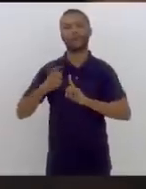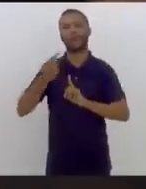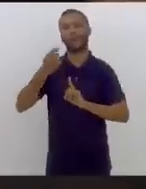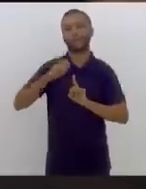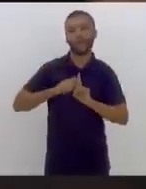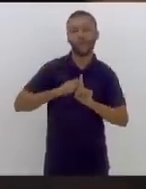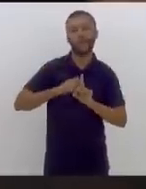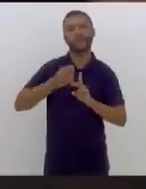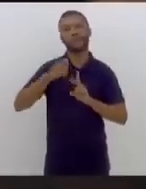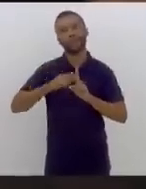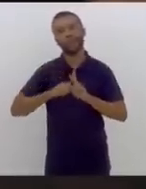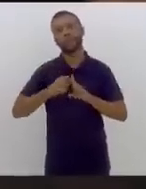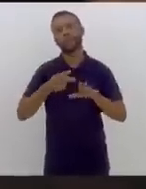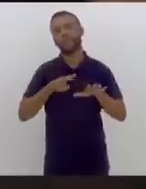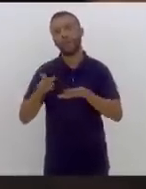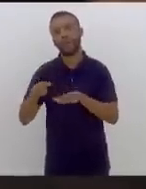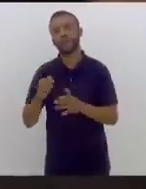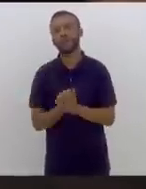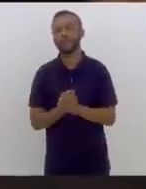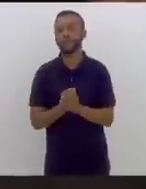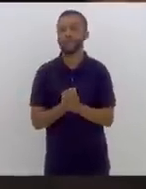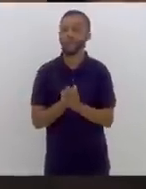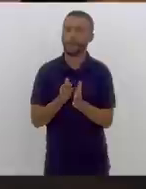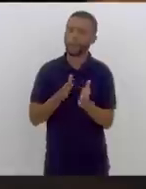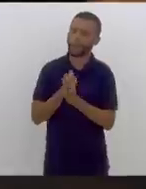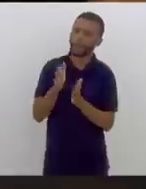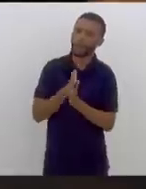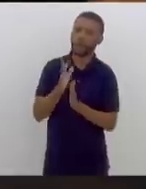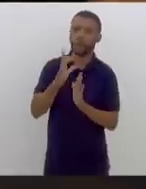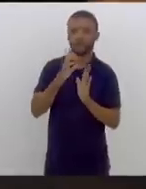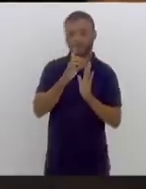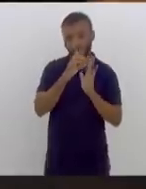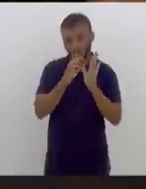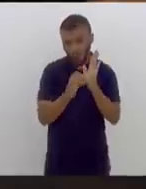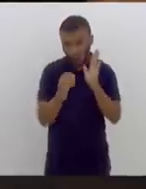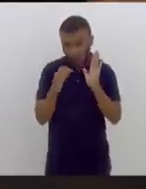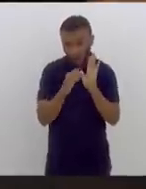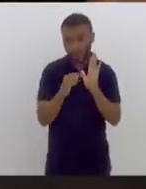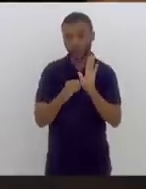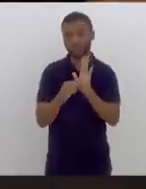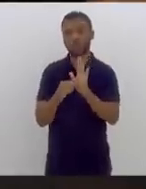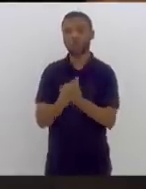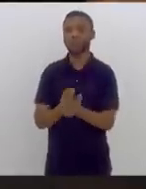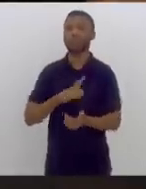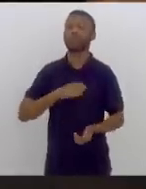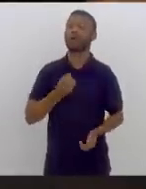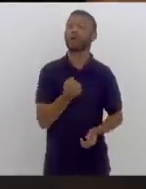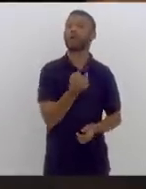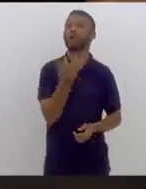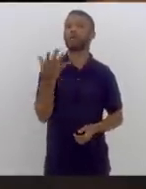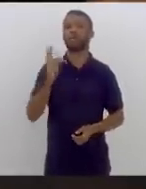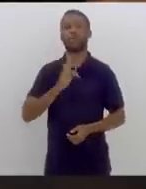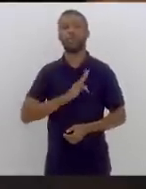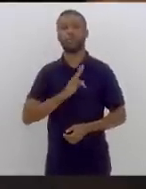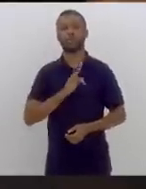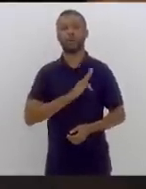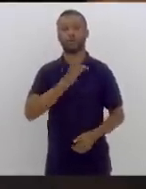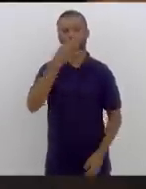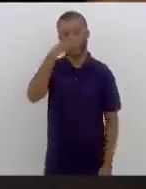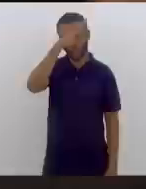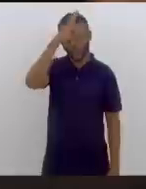cada mês ou a cada semana você publicar um aí você publica outro enquanto se tem um número monstruoso de policiais absolvidos